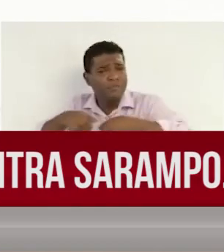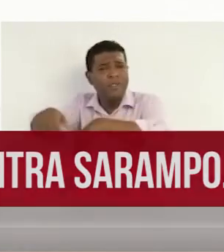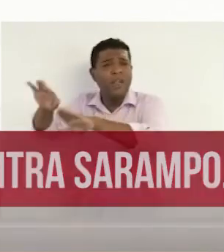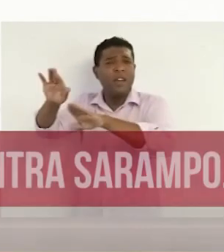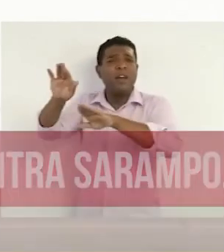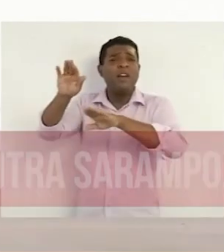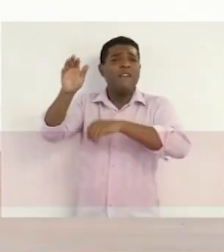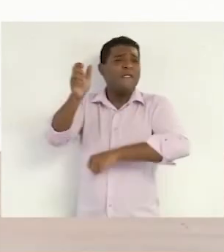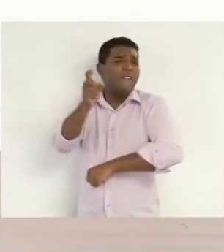relação anúncio da vacina dos